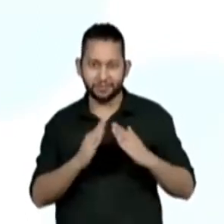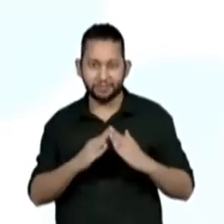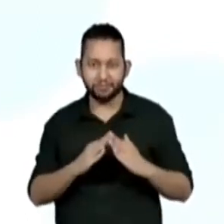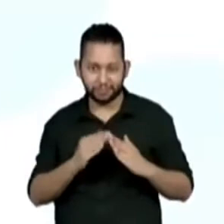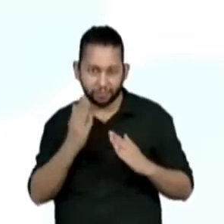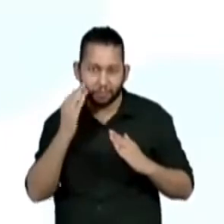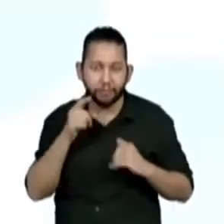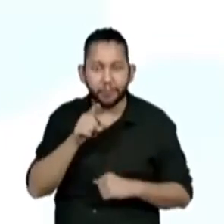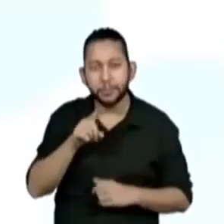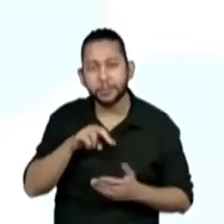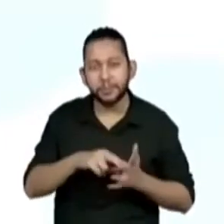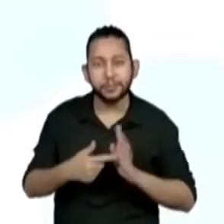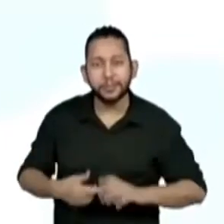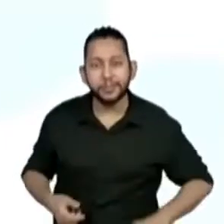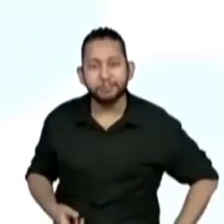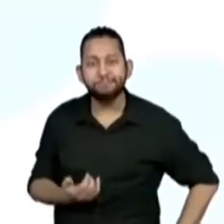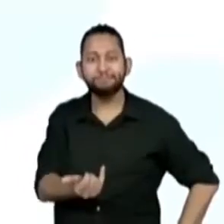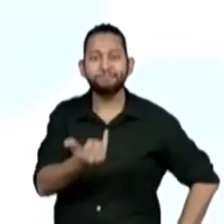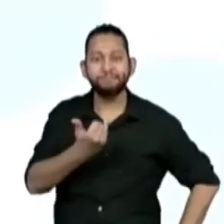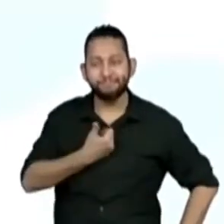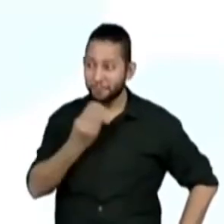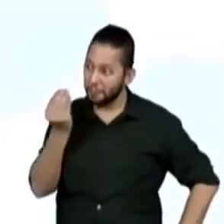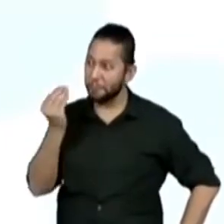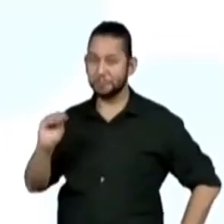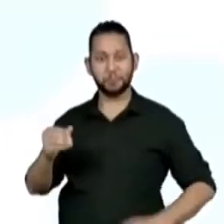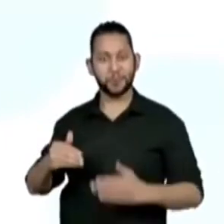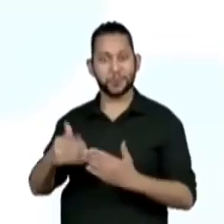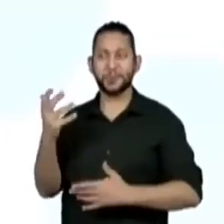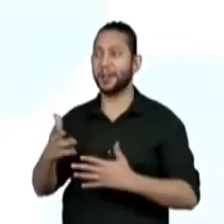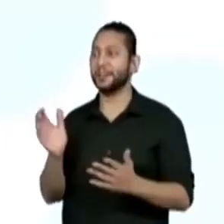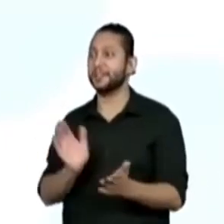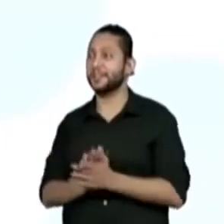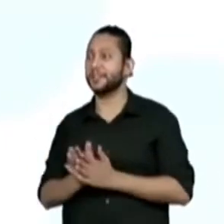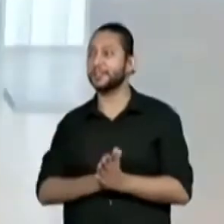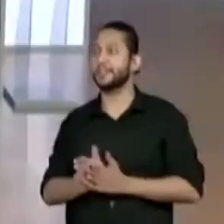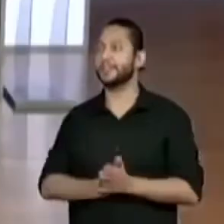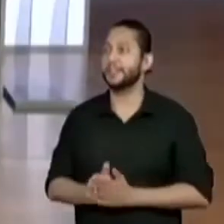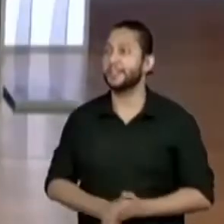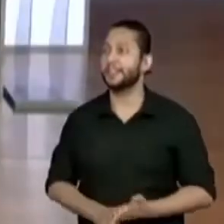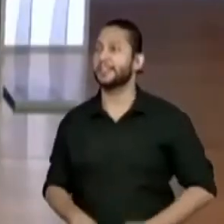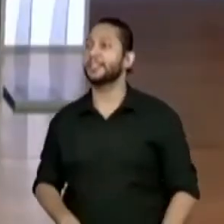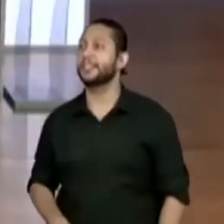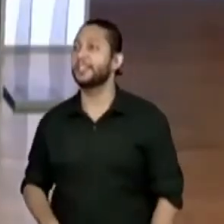significa estimar? E aí, quarto ano? E aí, pessoal?